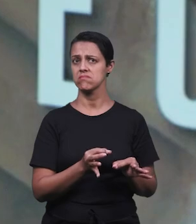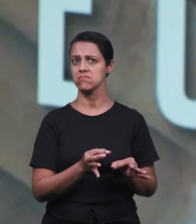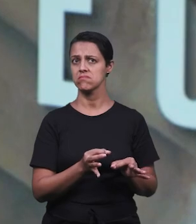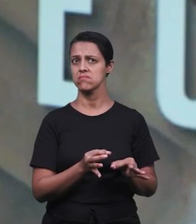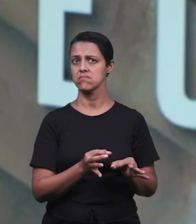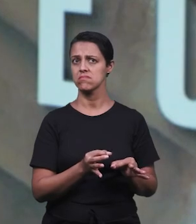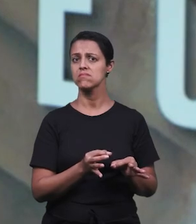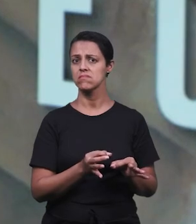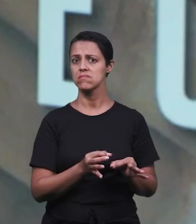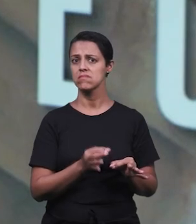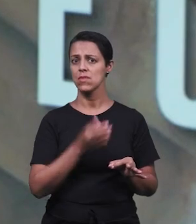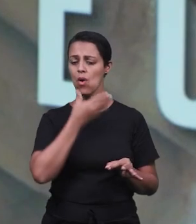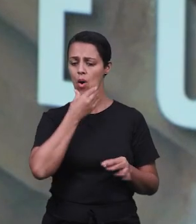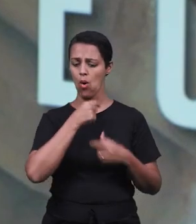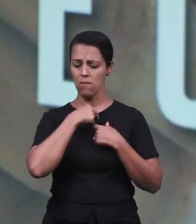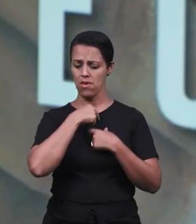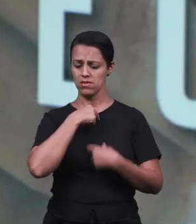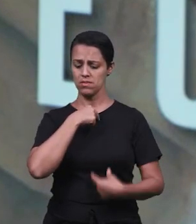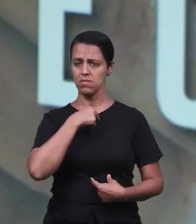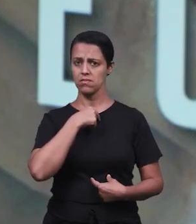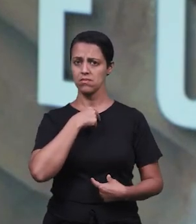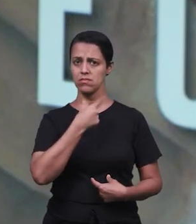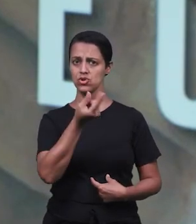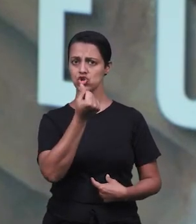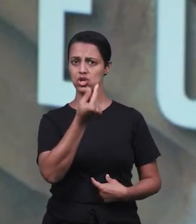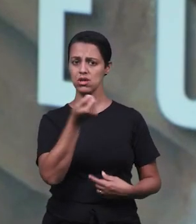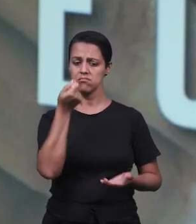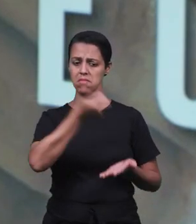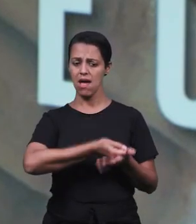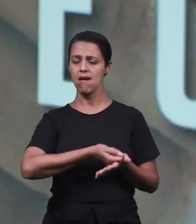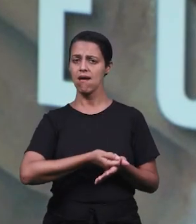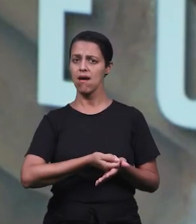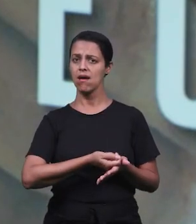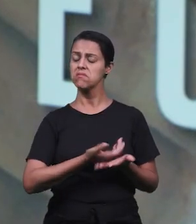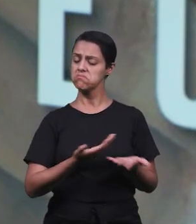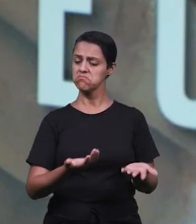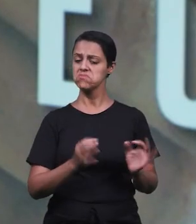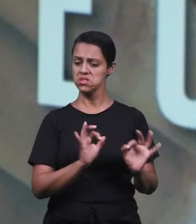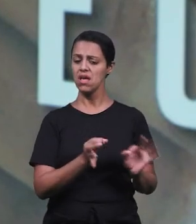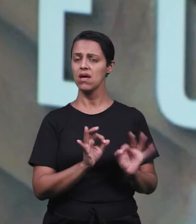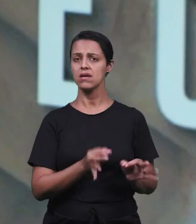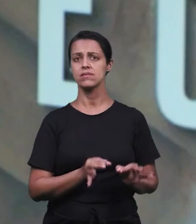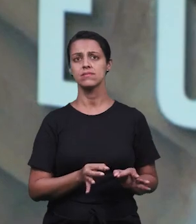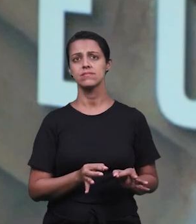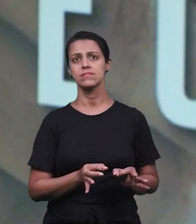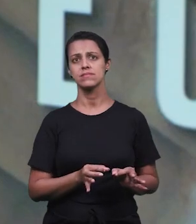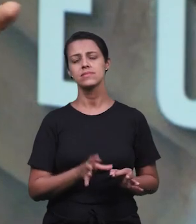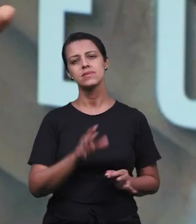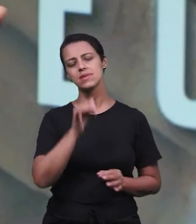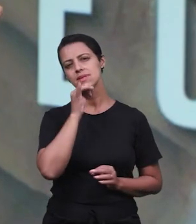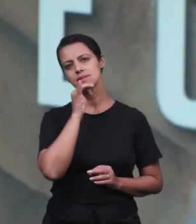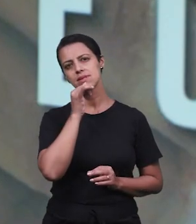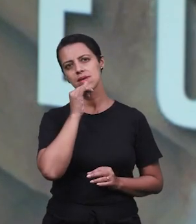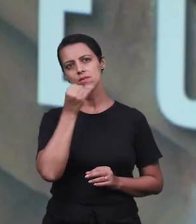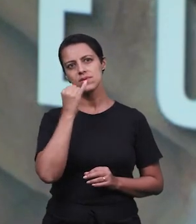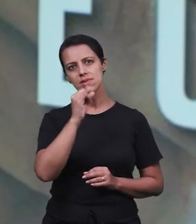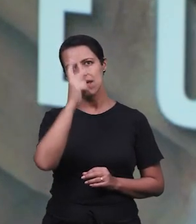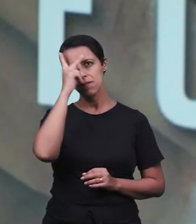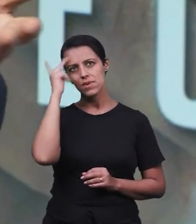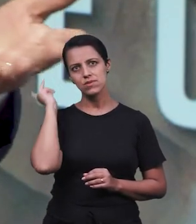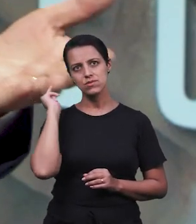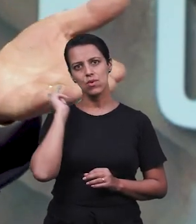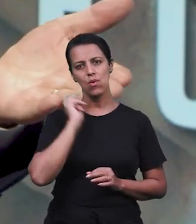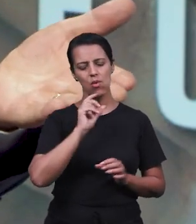igreja. É lícito. Ele diz assim, quem planta uma vinha e não